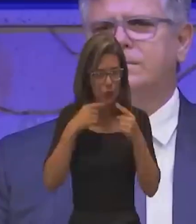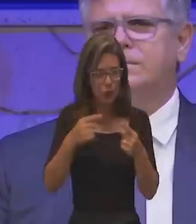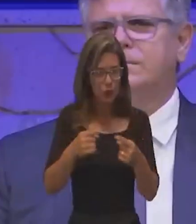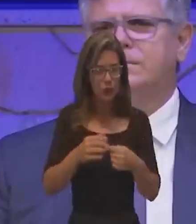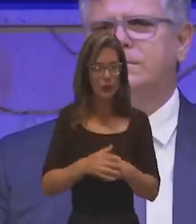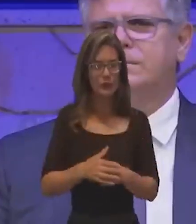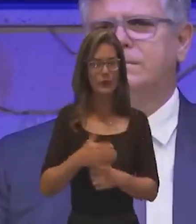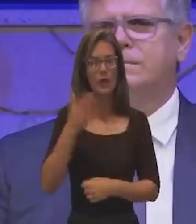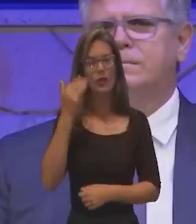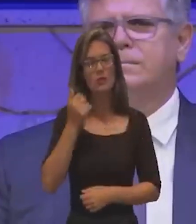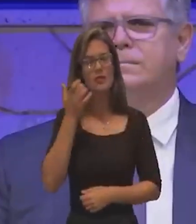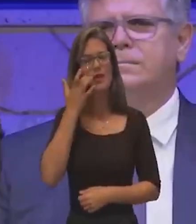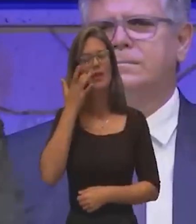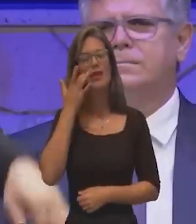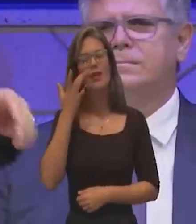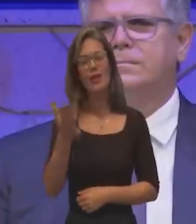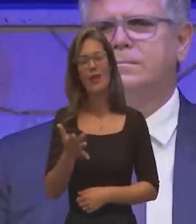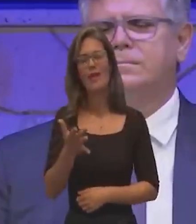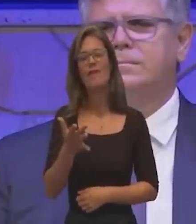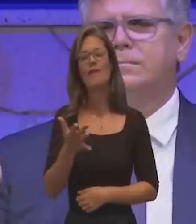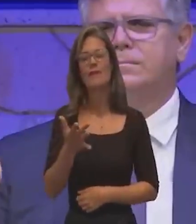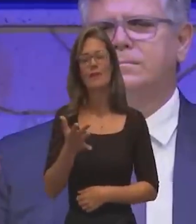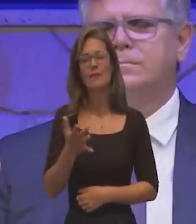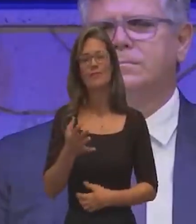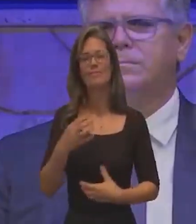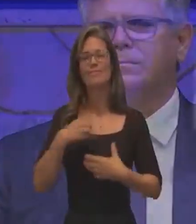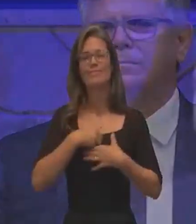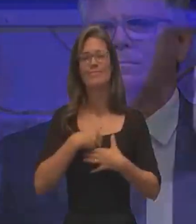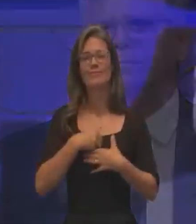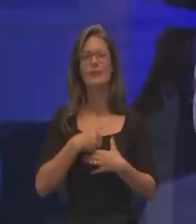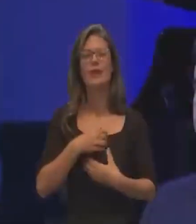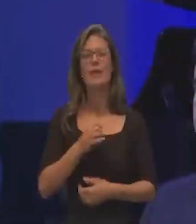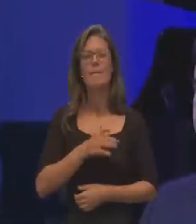eu sei que é fácil sermos dominados pelo medo.